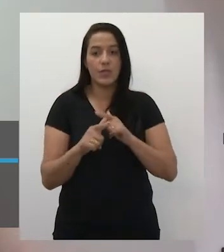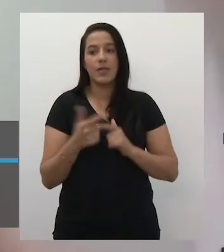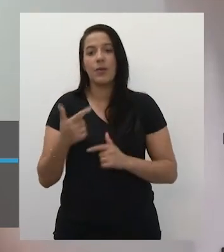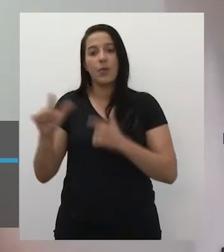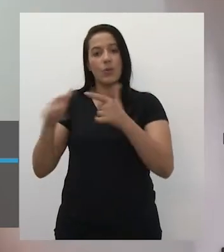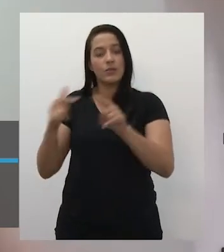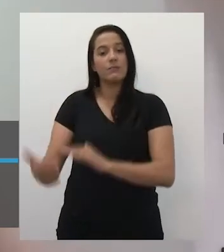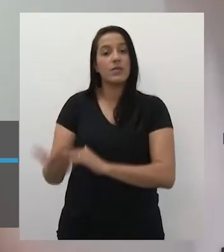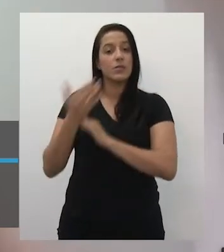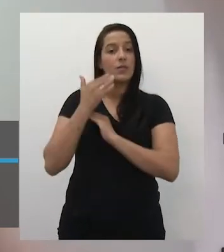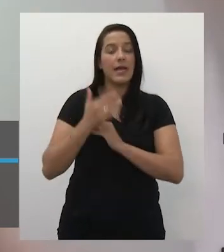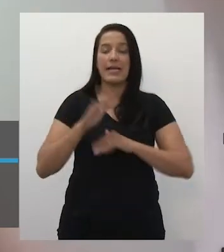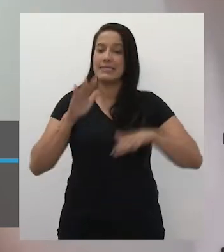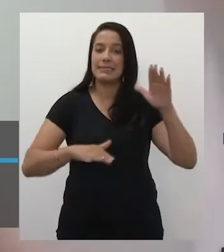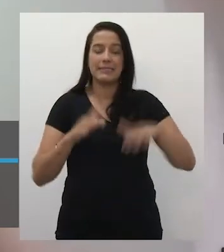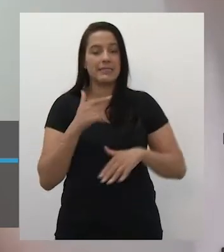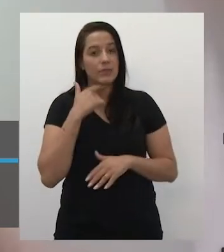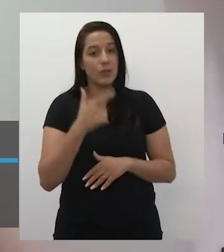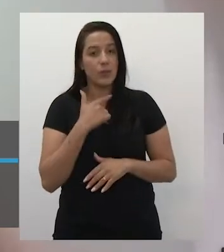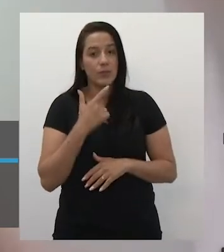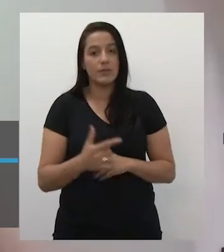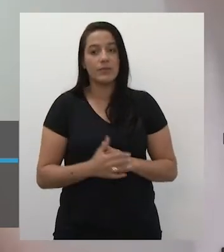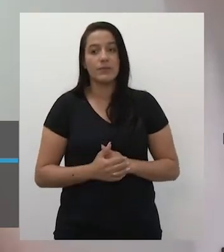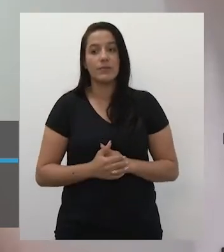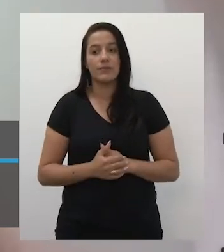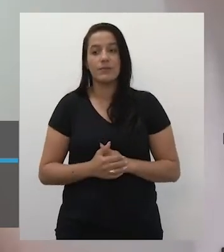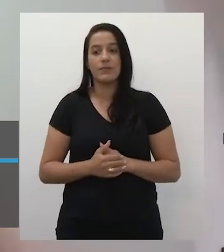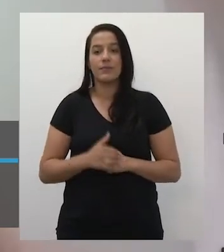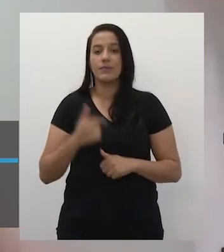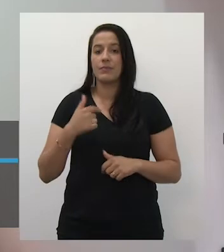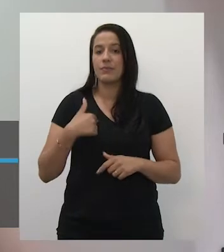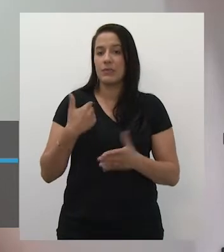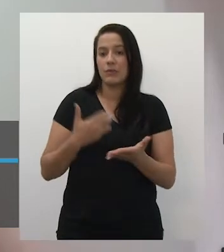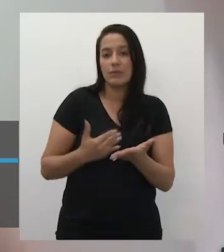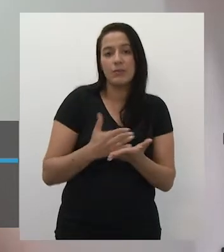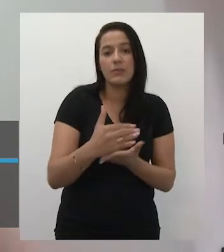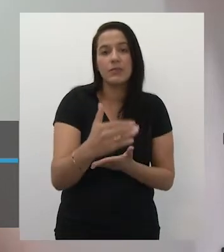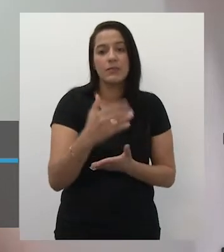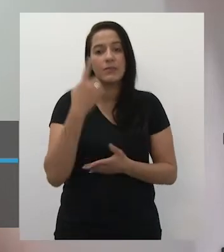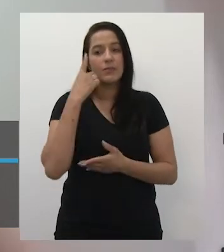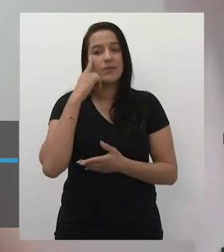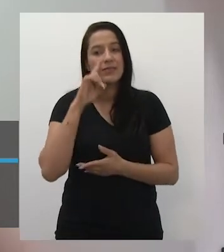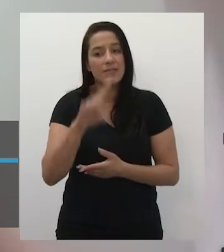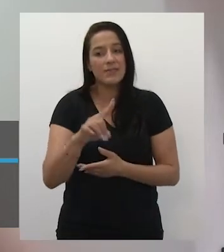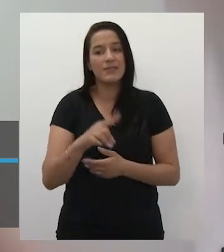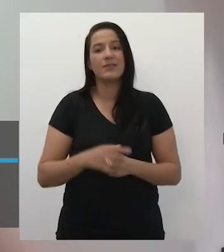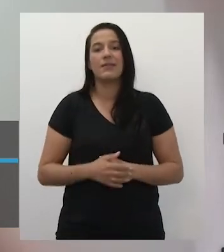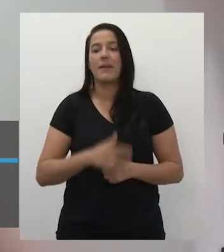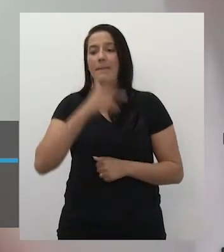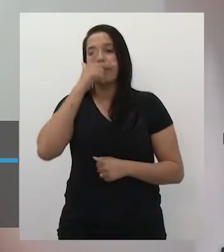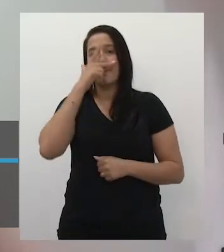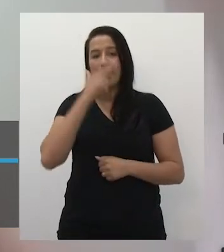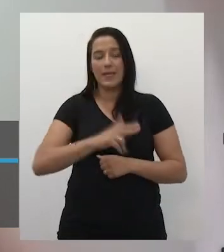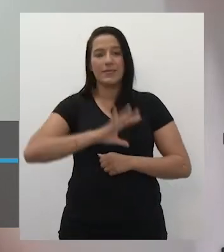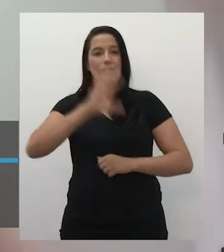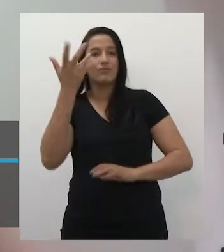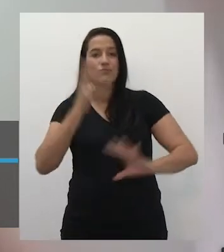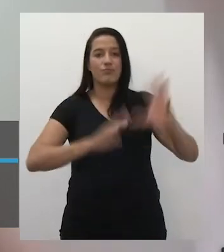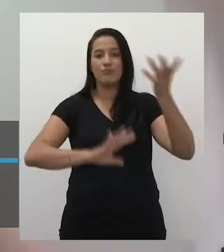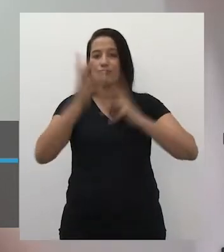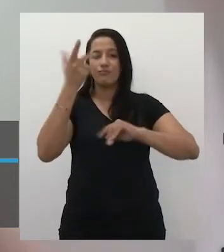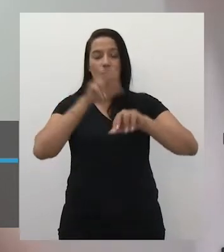compromisso é com a formação dos nossos alunos. Todos os dias, enquanto me preparo para ir à escola,